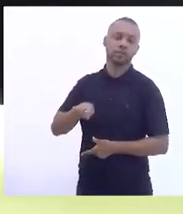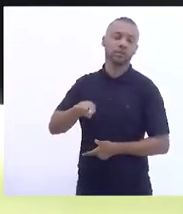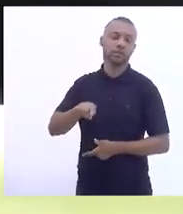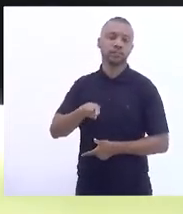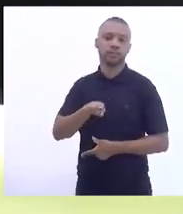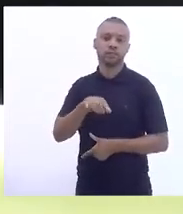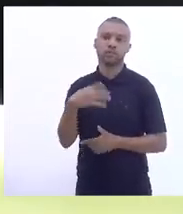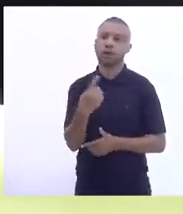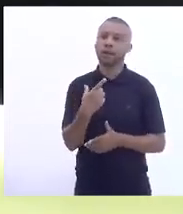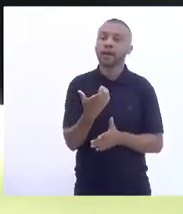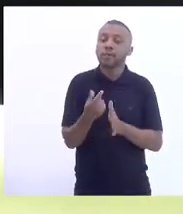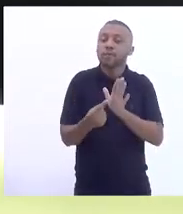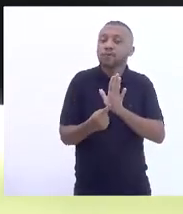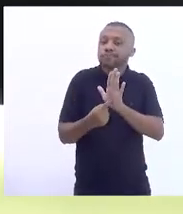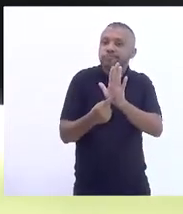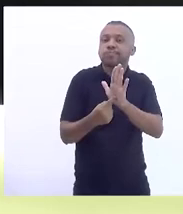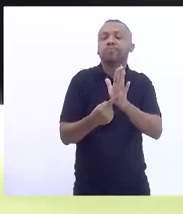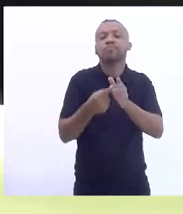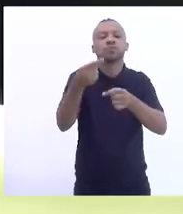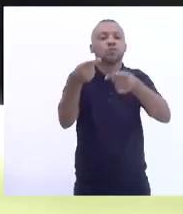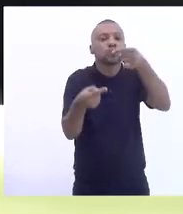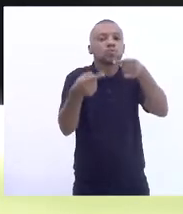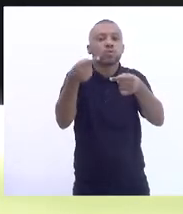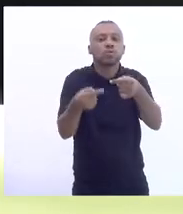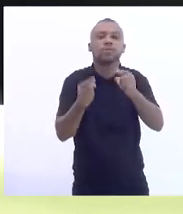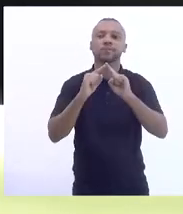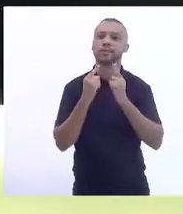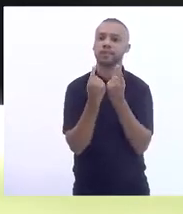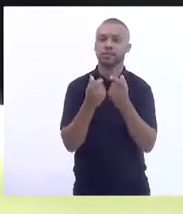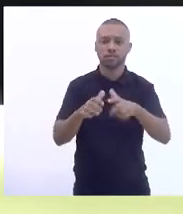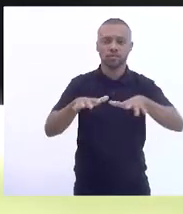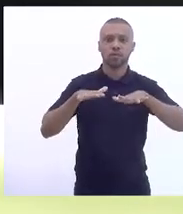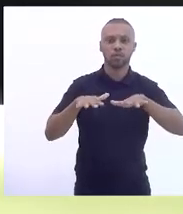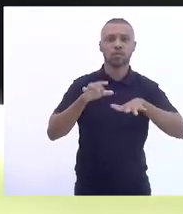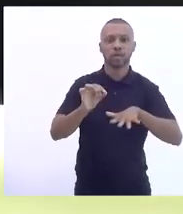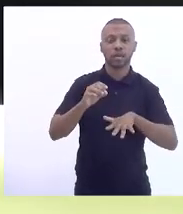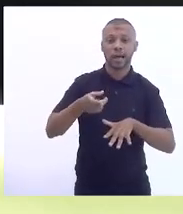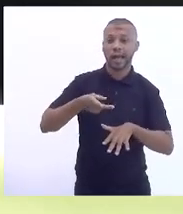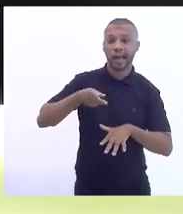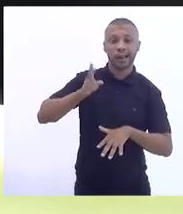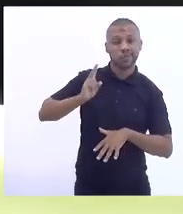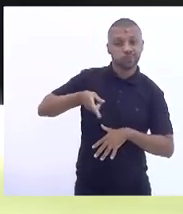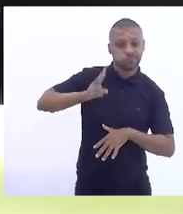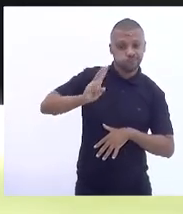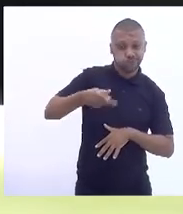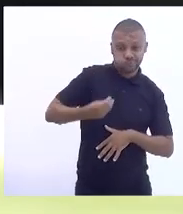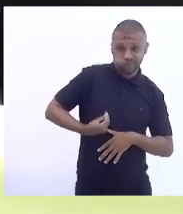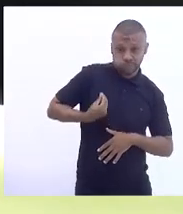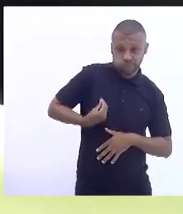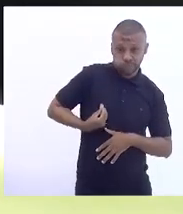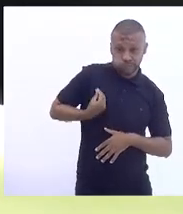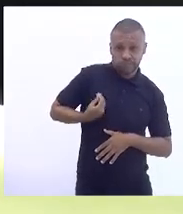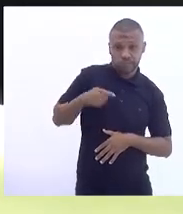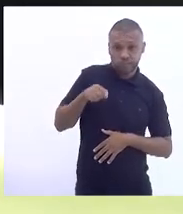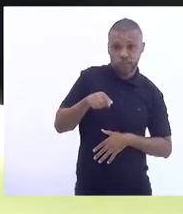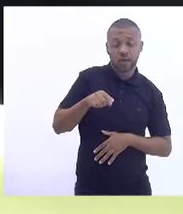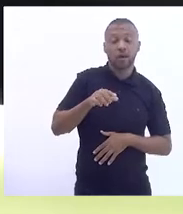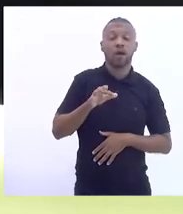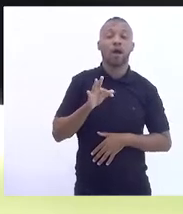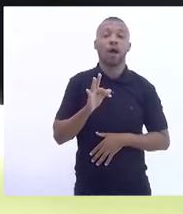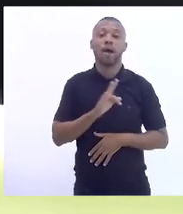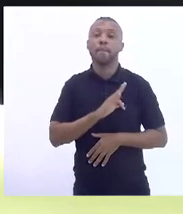apresentar e discutir nessa audiência a ave permanência no Jacarezinho de uma